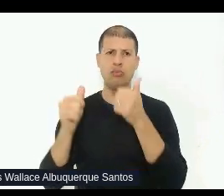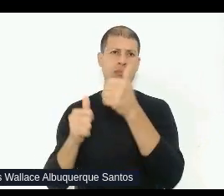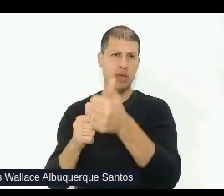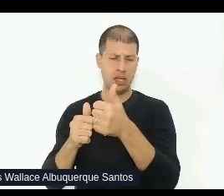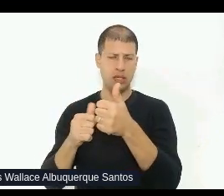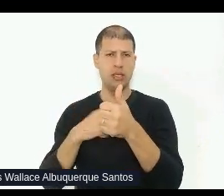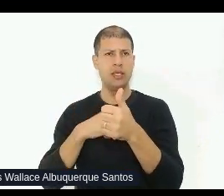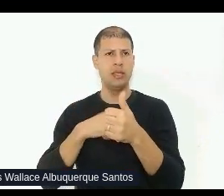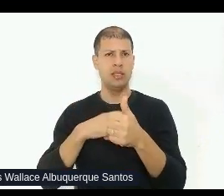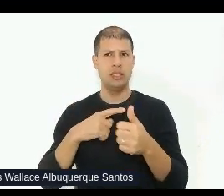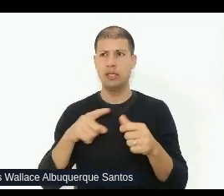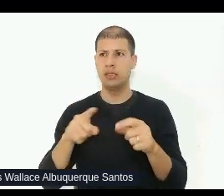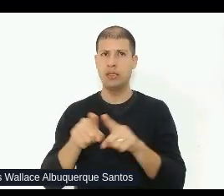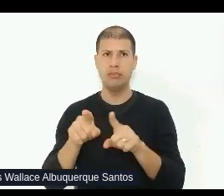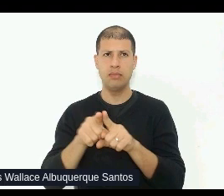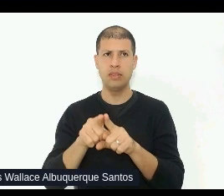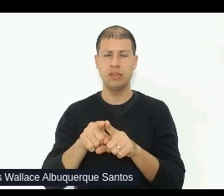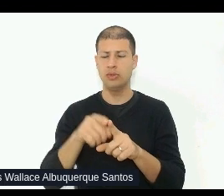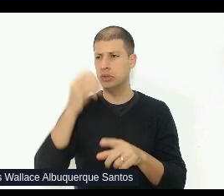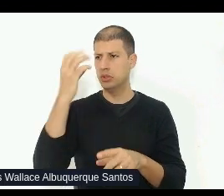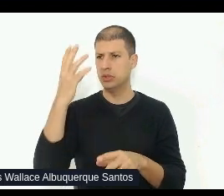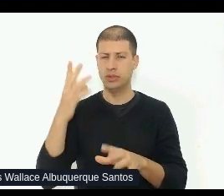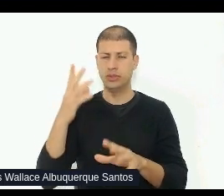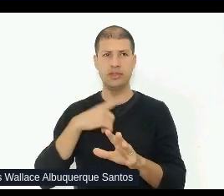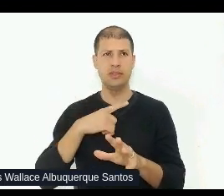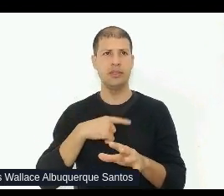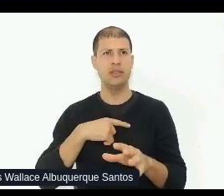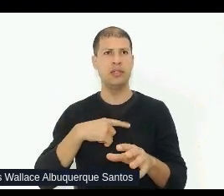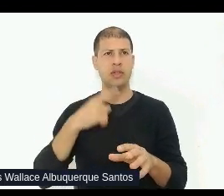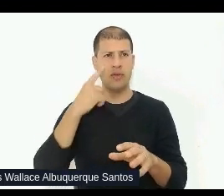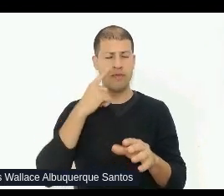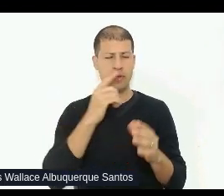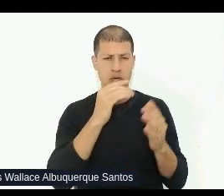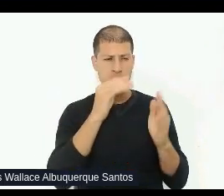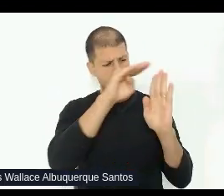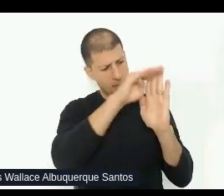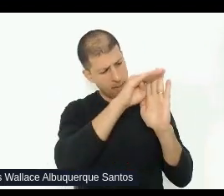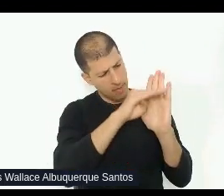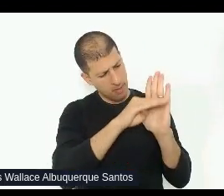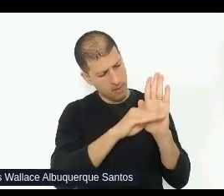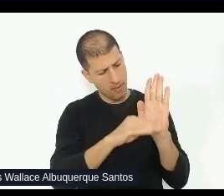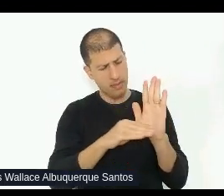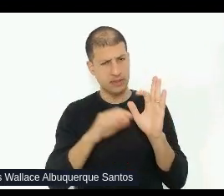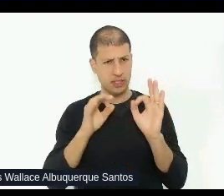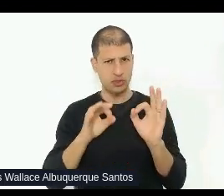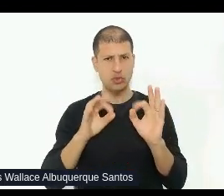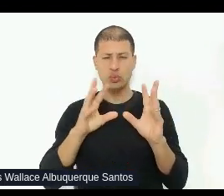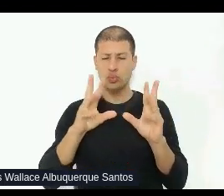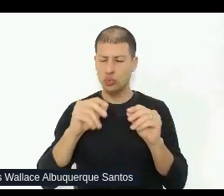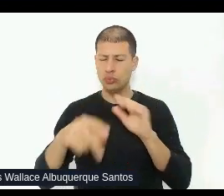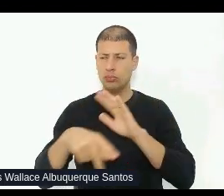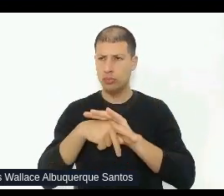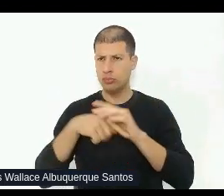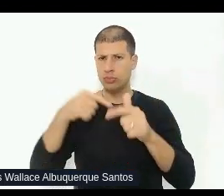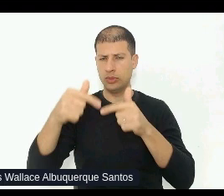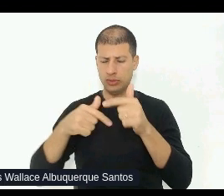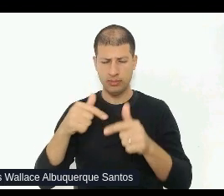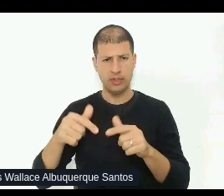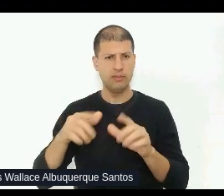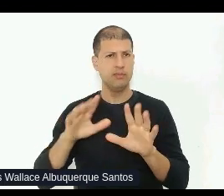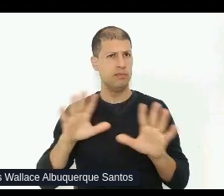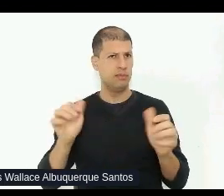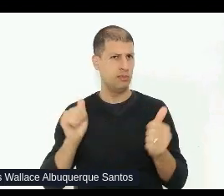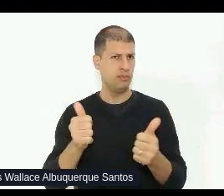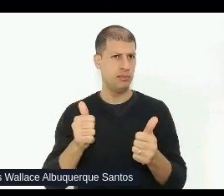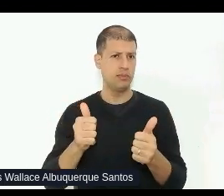tem um recrutamento, tem as pessoas, fiz o roteirozinho de como eu faria toda essa parte dessa tarefa, o que